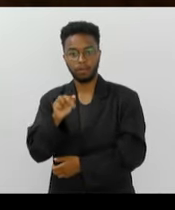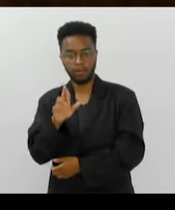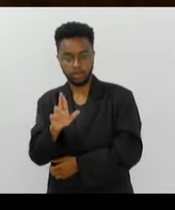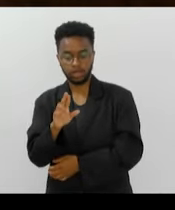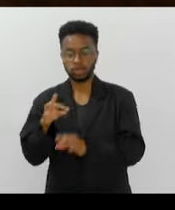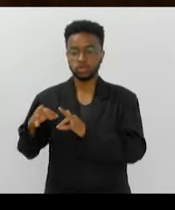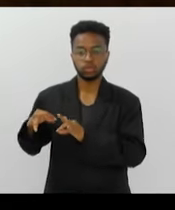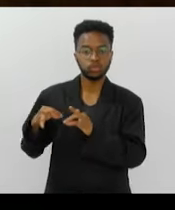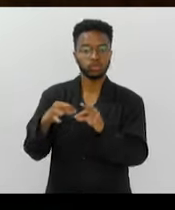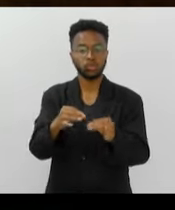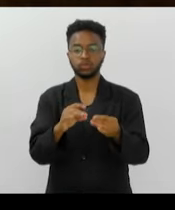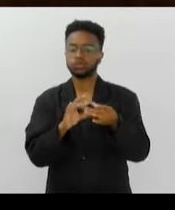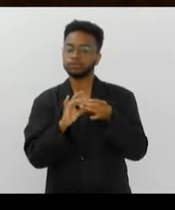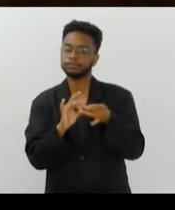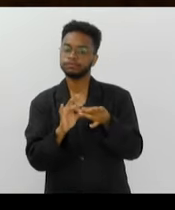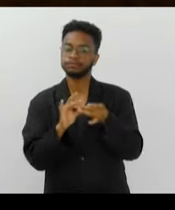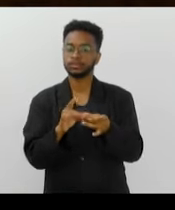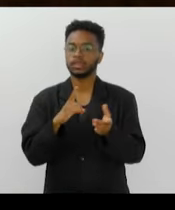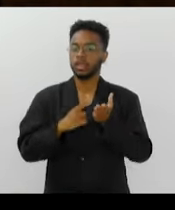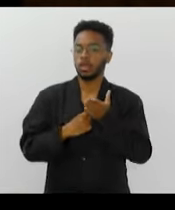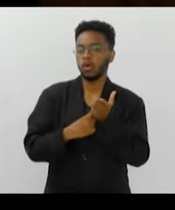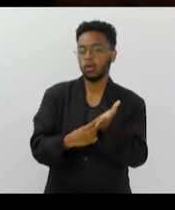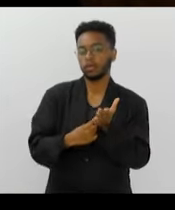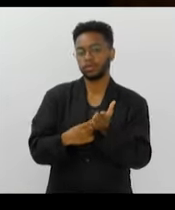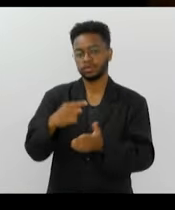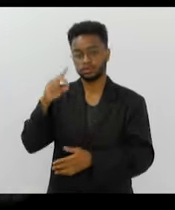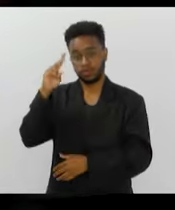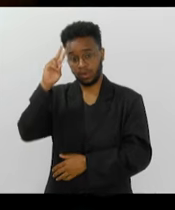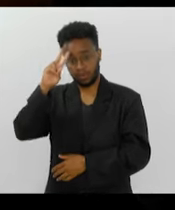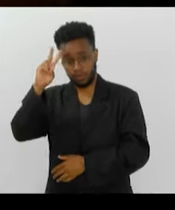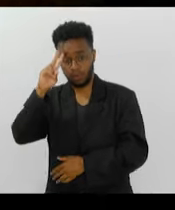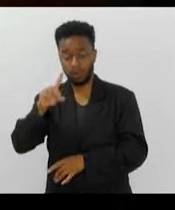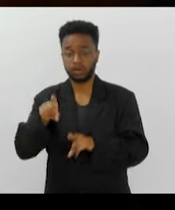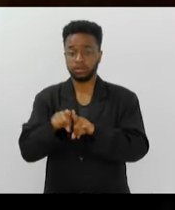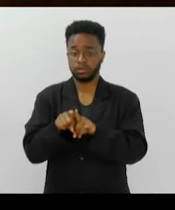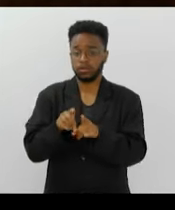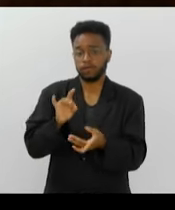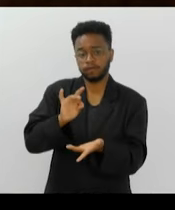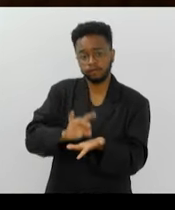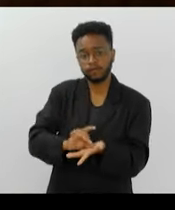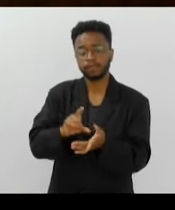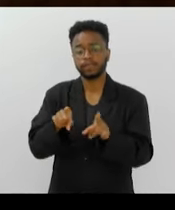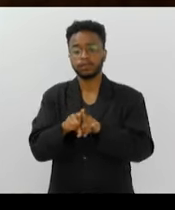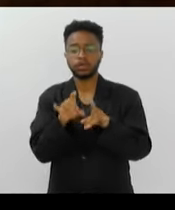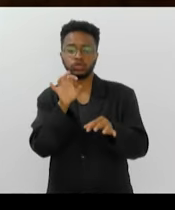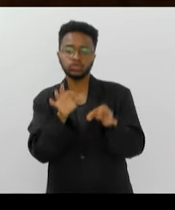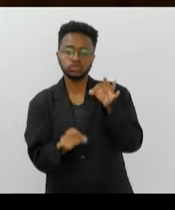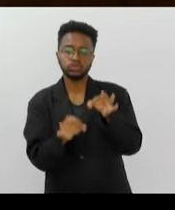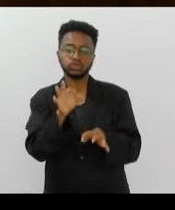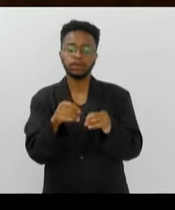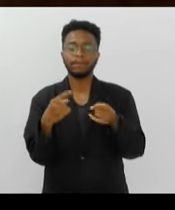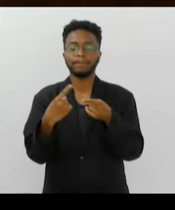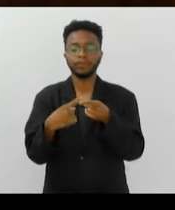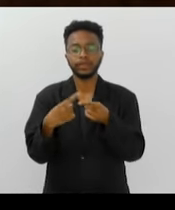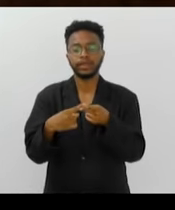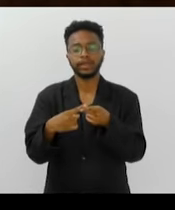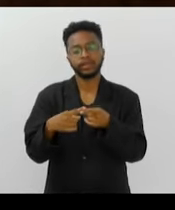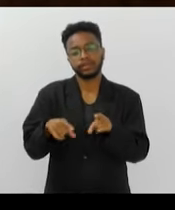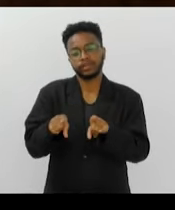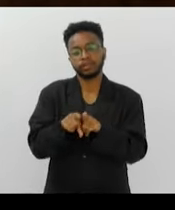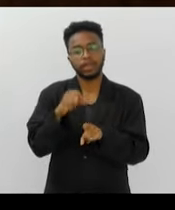companheiros comprometidos com a memória a verdade a justiça que foram também